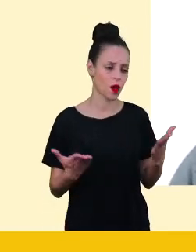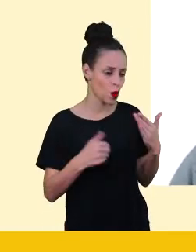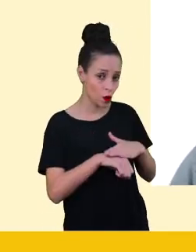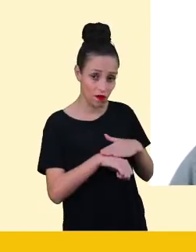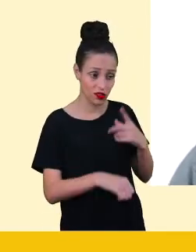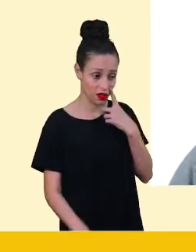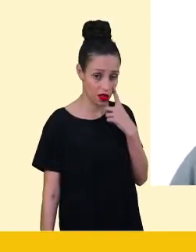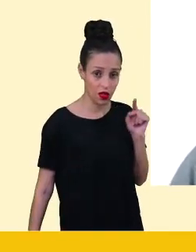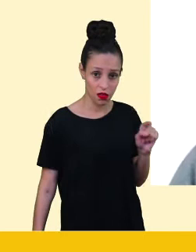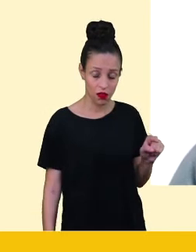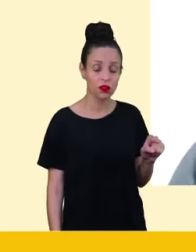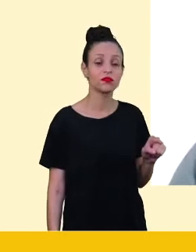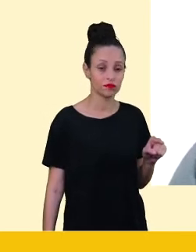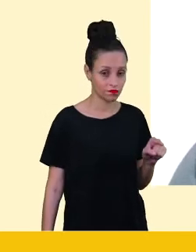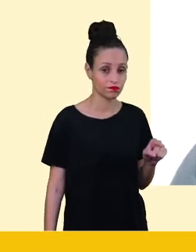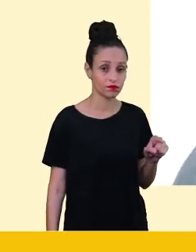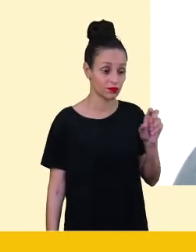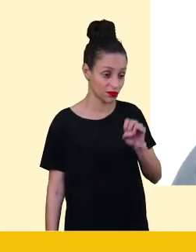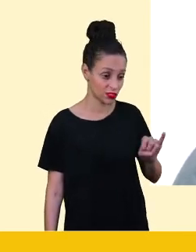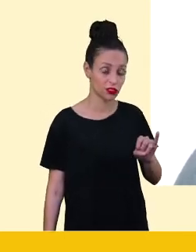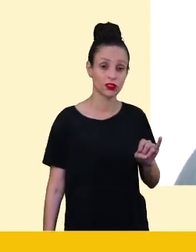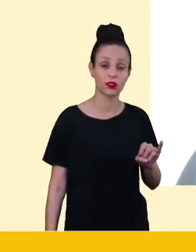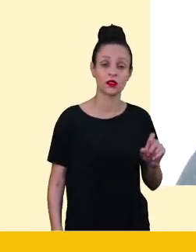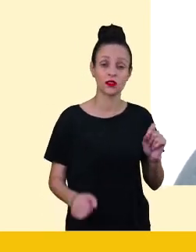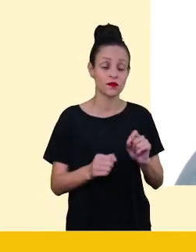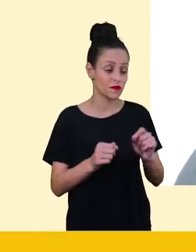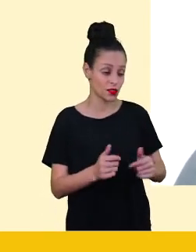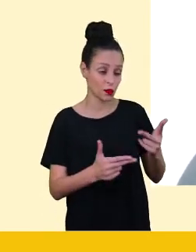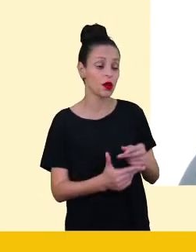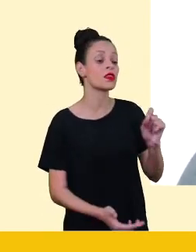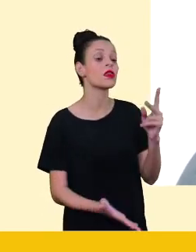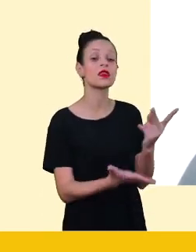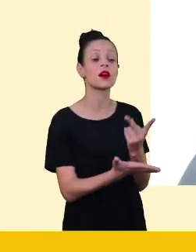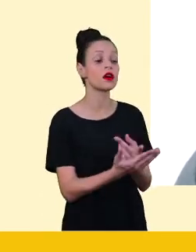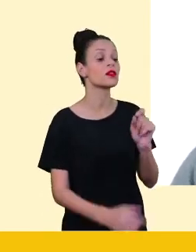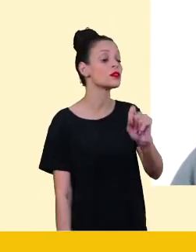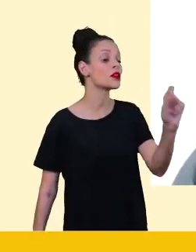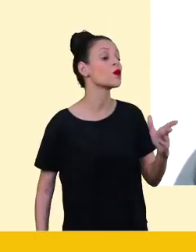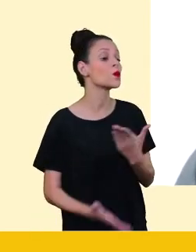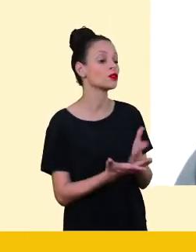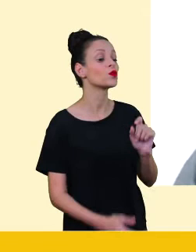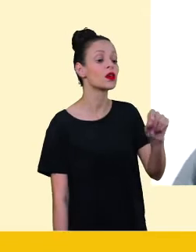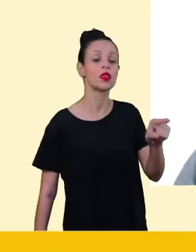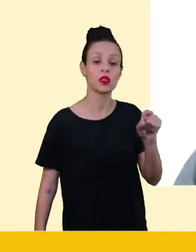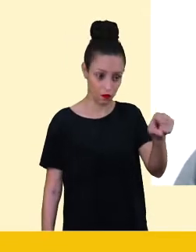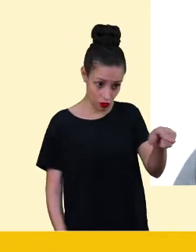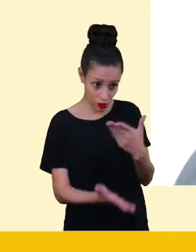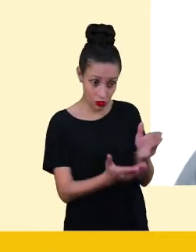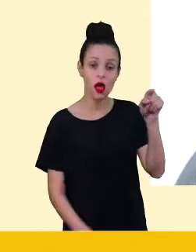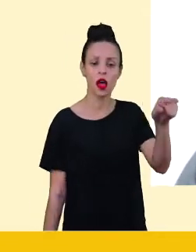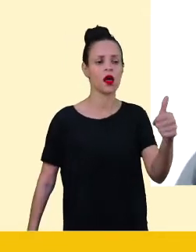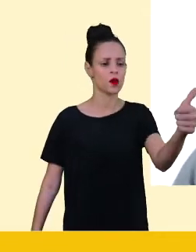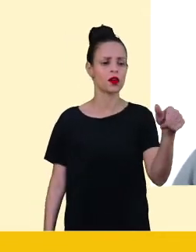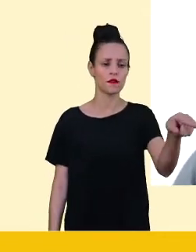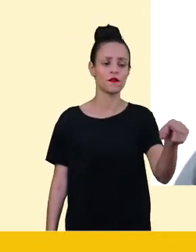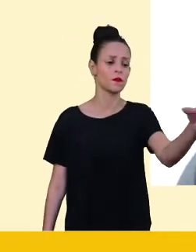ó, se fosse uma briga interna, ou quem está errado, quem começou, foi assim, então foi você que começou, então tá,